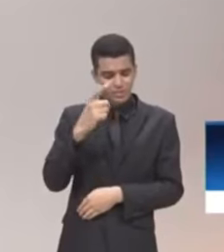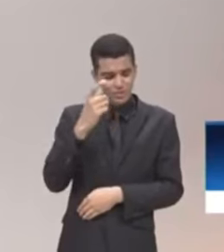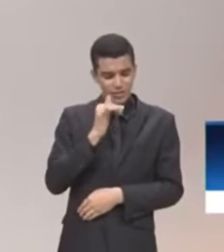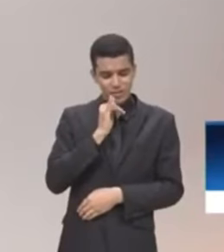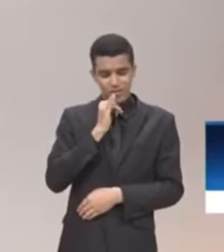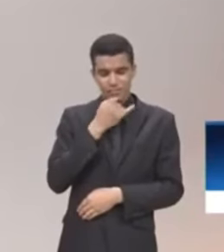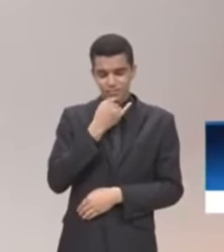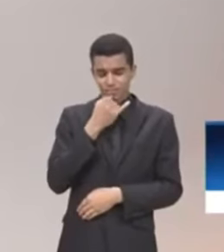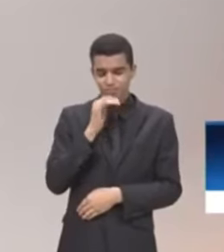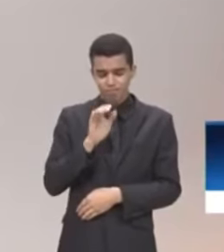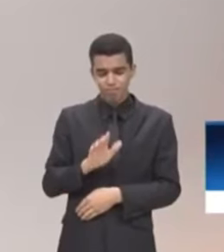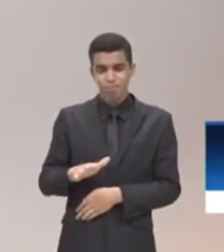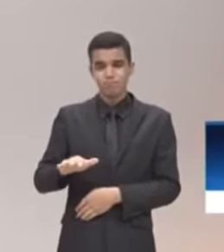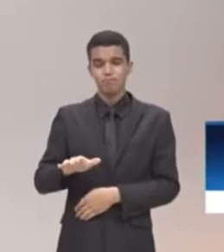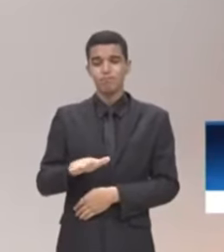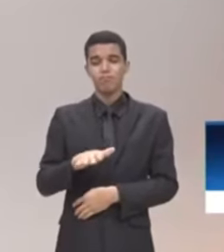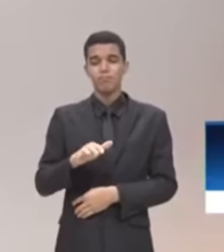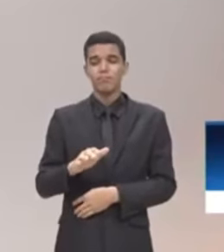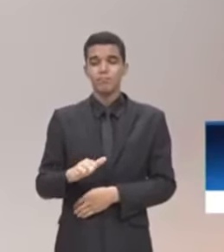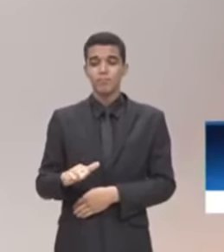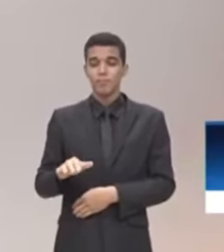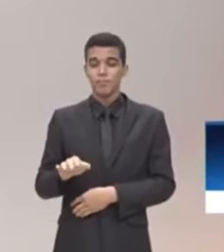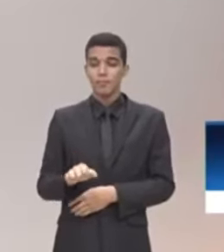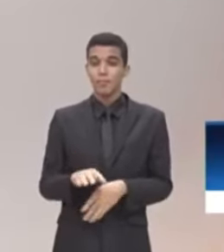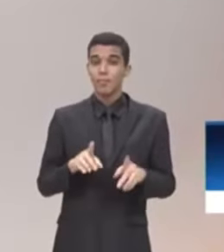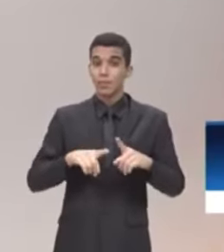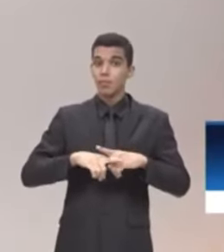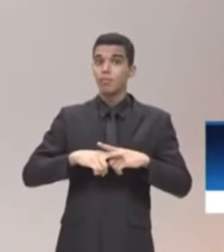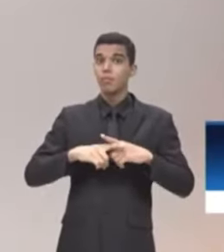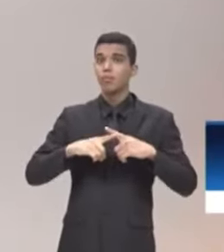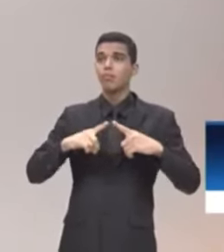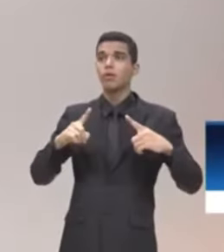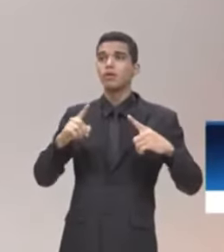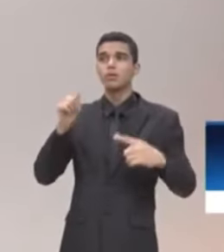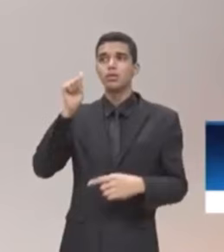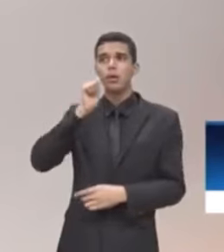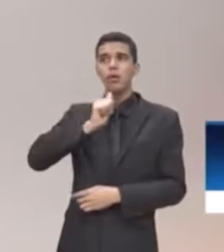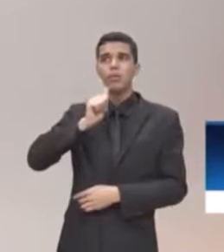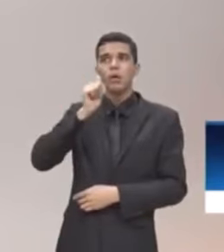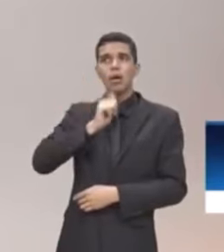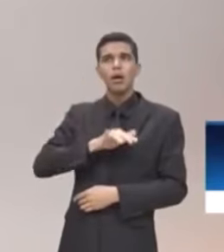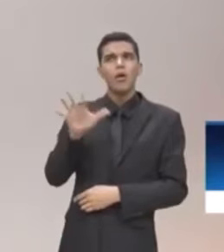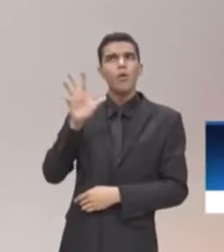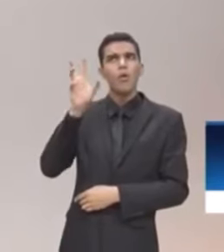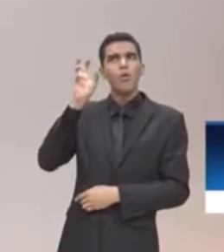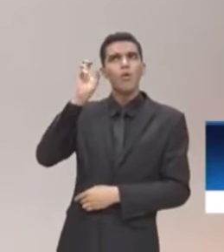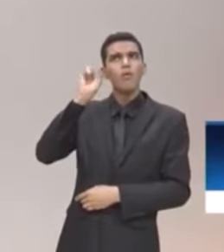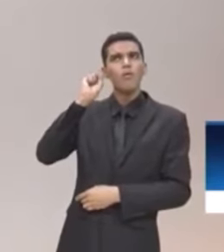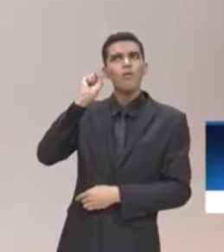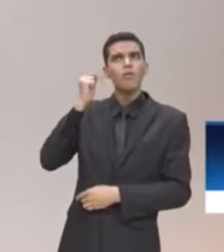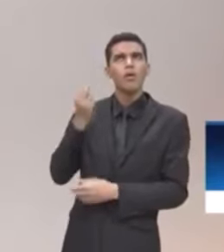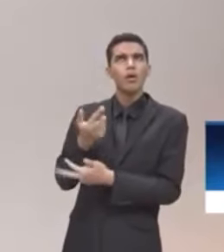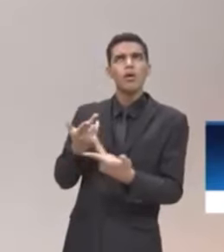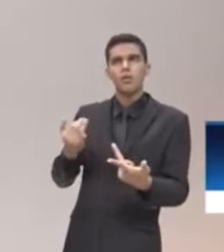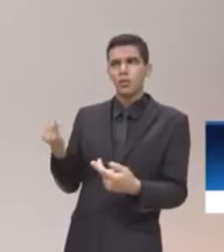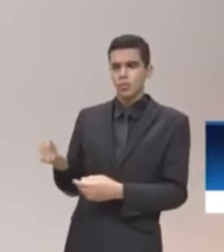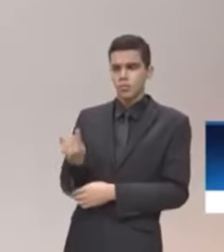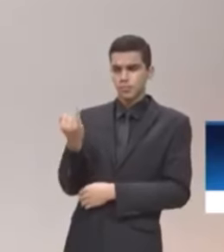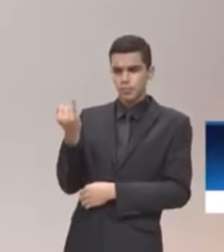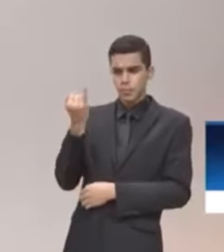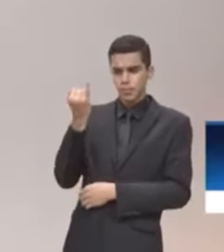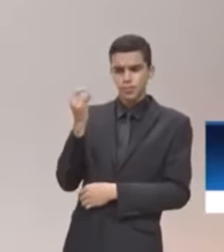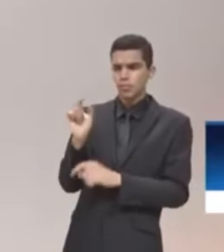dias. Escute, mas ela ficou sabendo de algo importante,